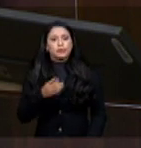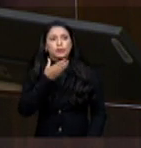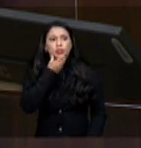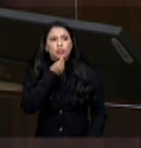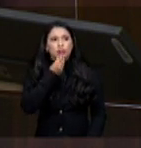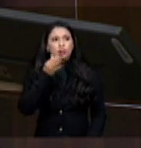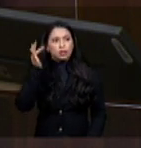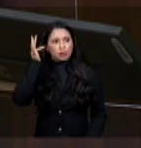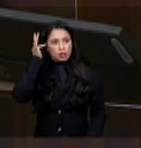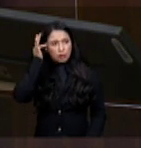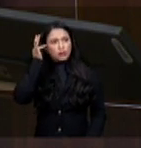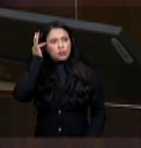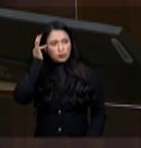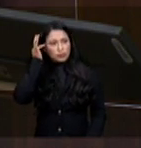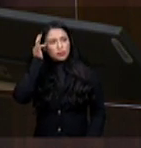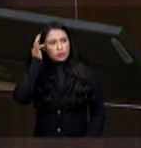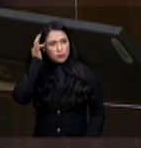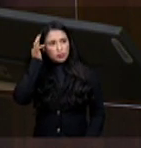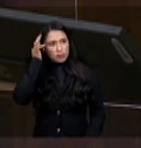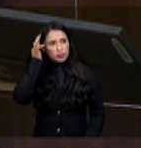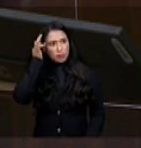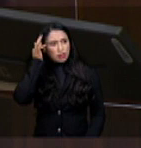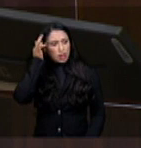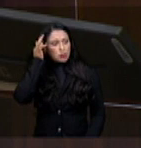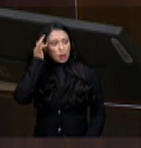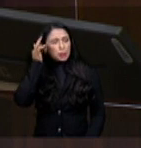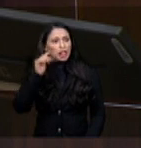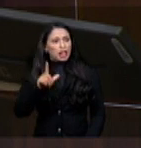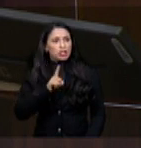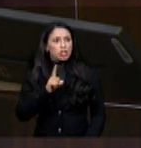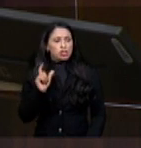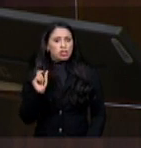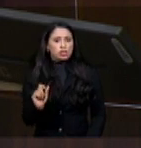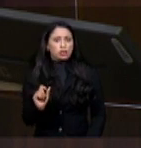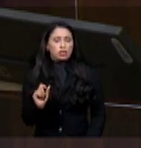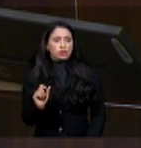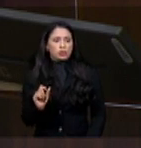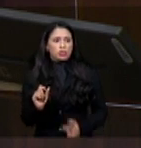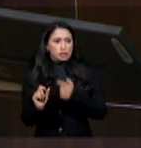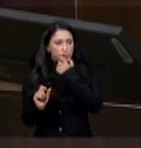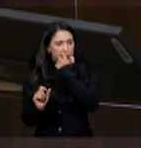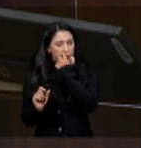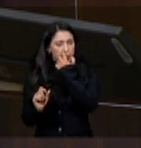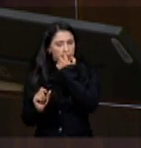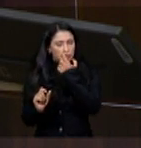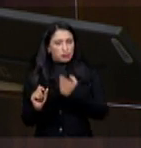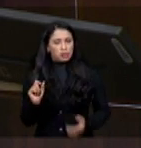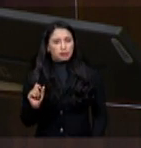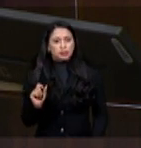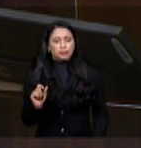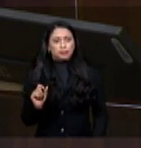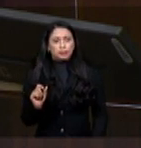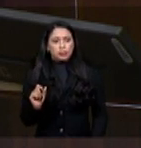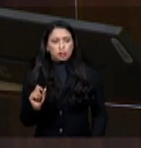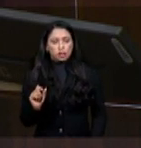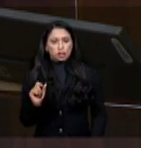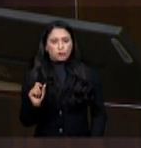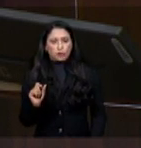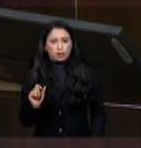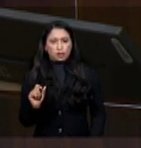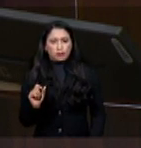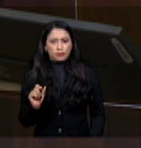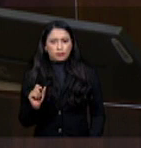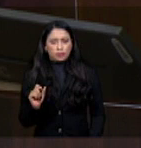habermas demonstra que o funcionalismo EA democracia estão intrinsecamente ligados de forma